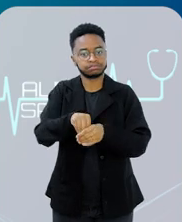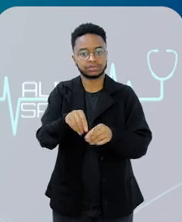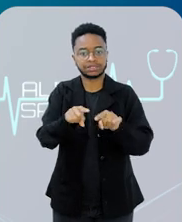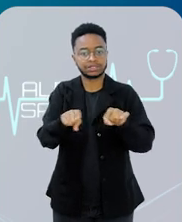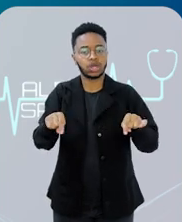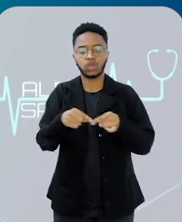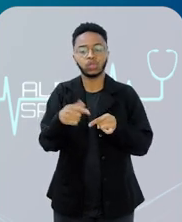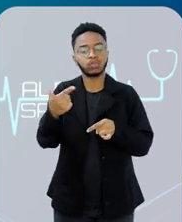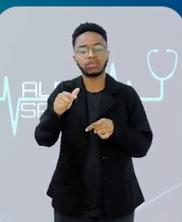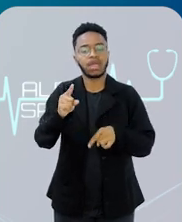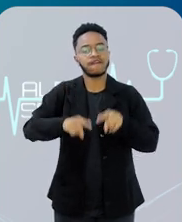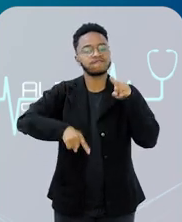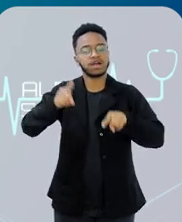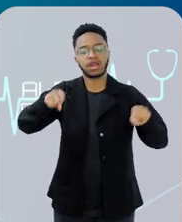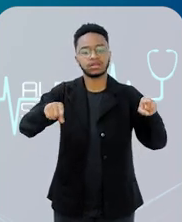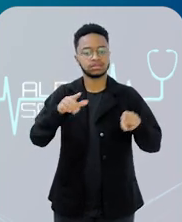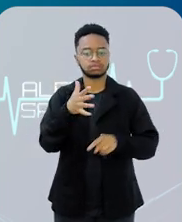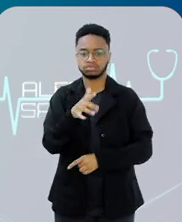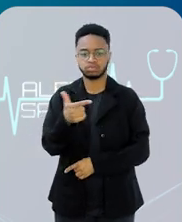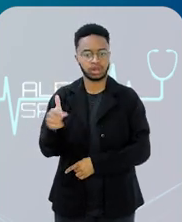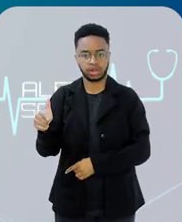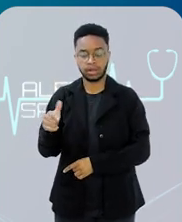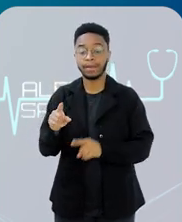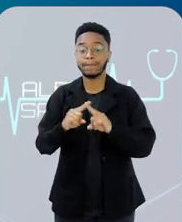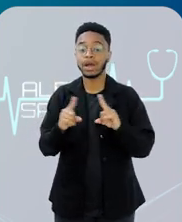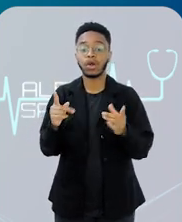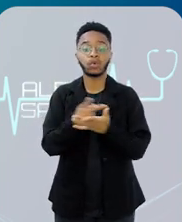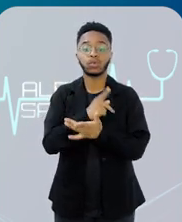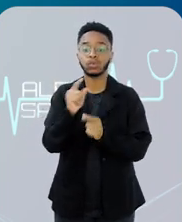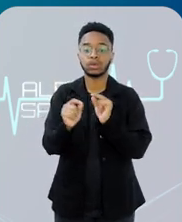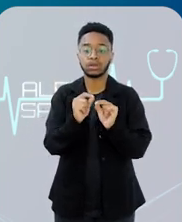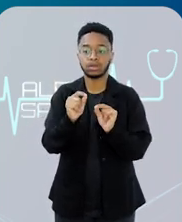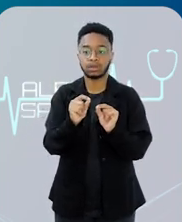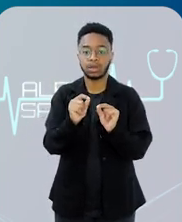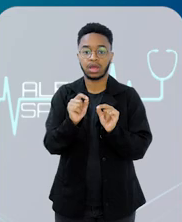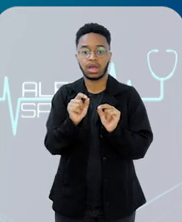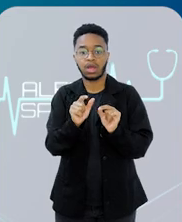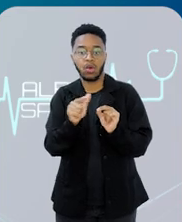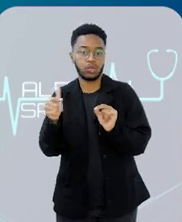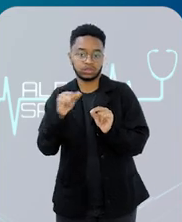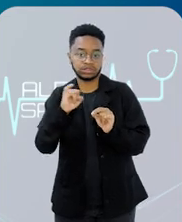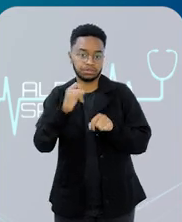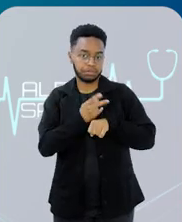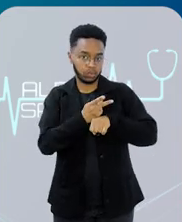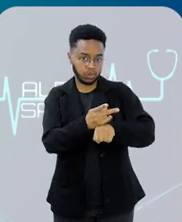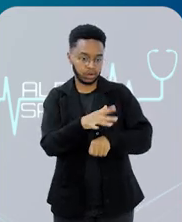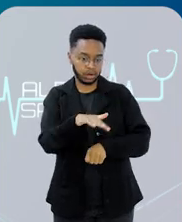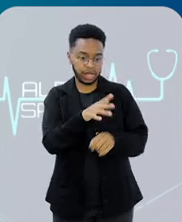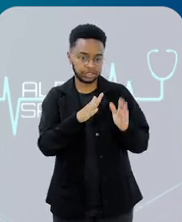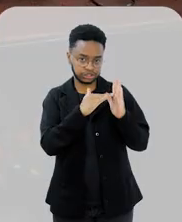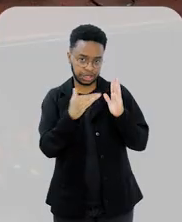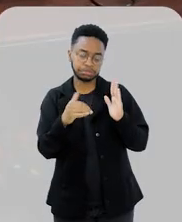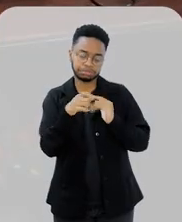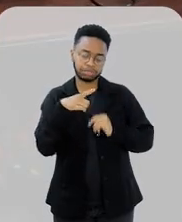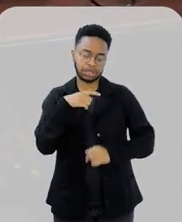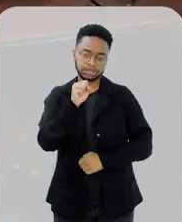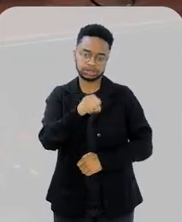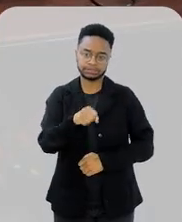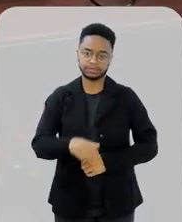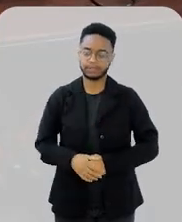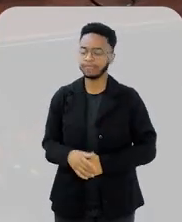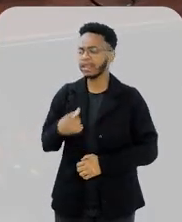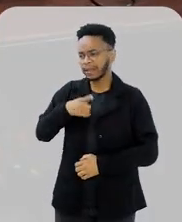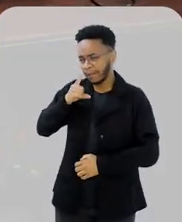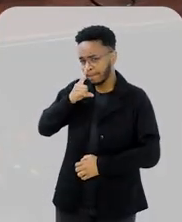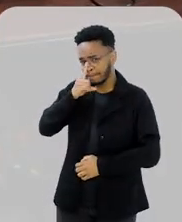não existe uma oscilação grande desse público. O que existe muito é dos outros, da parte estética, sim. Doutor Marcelo, tem